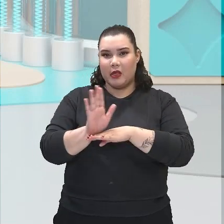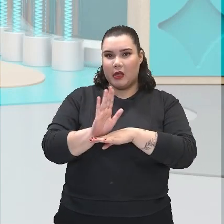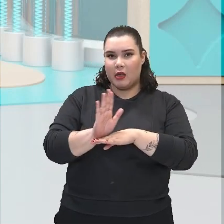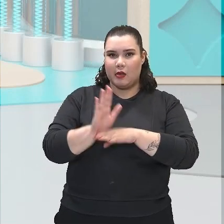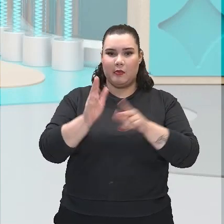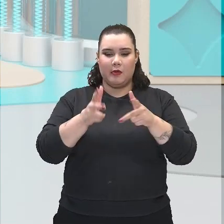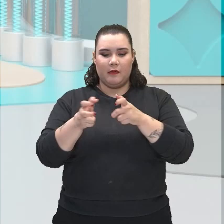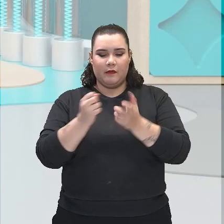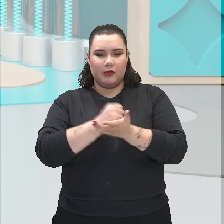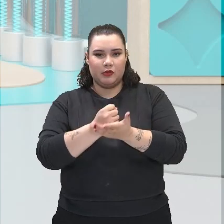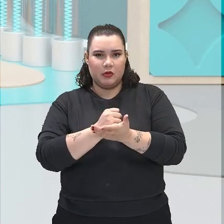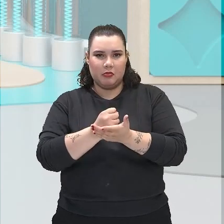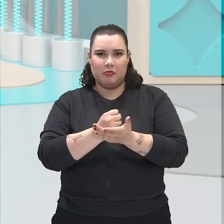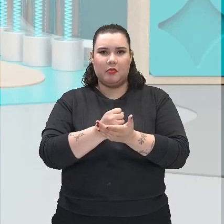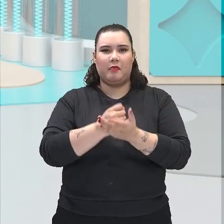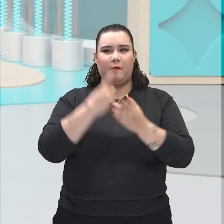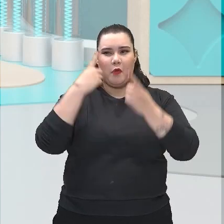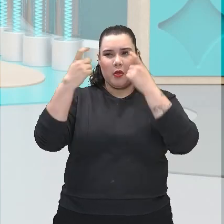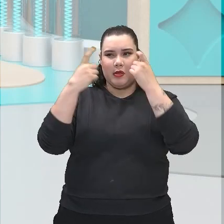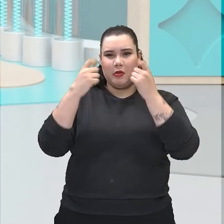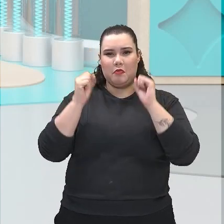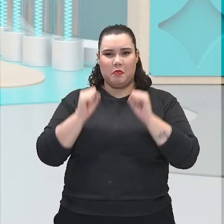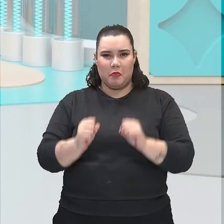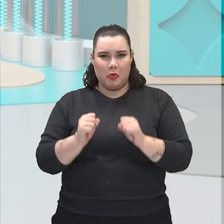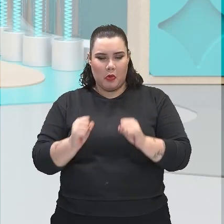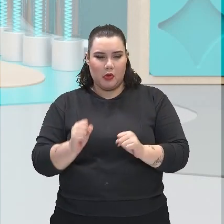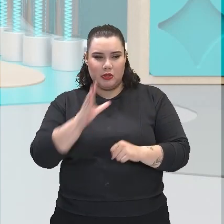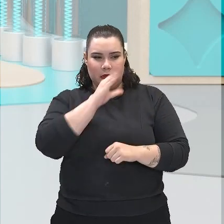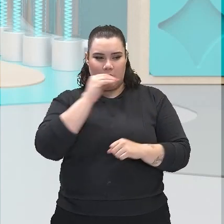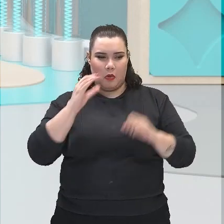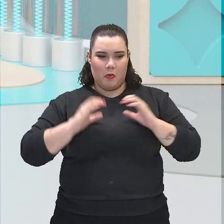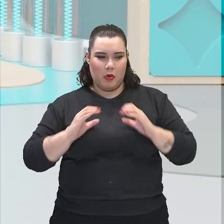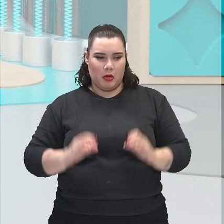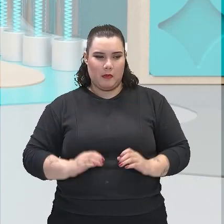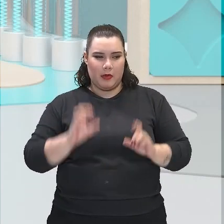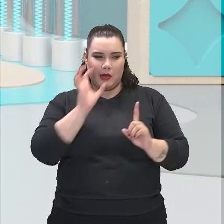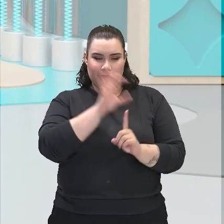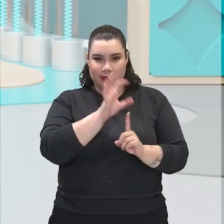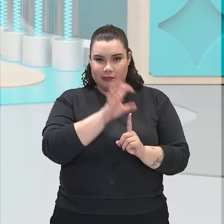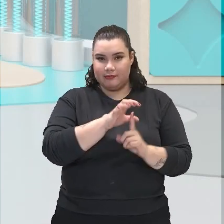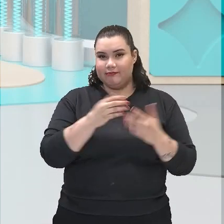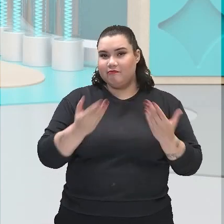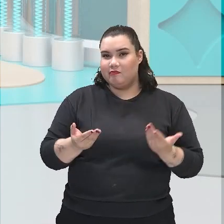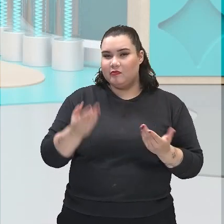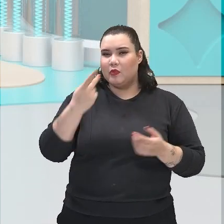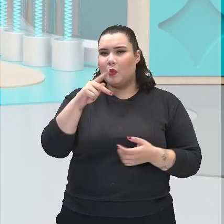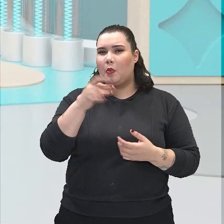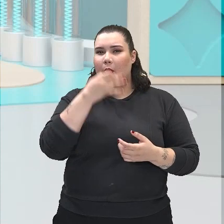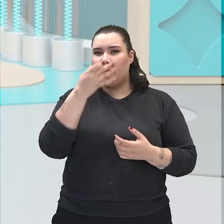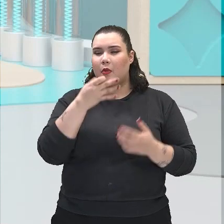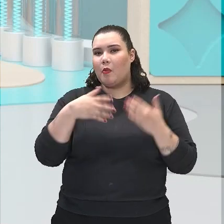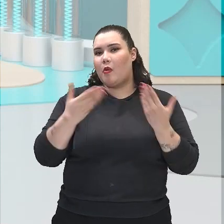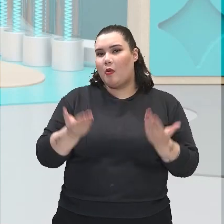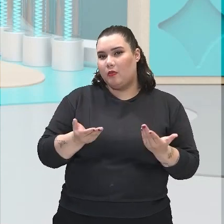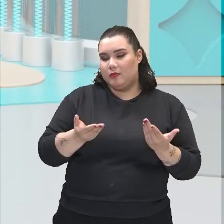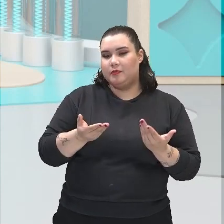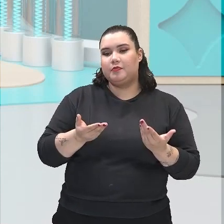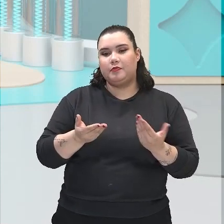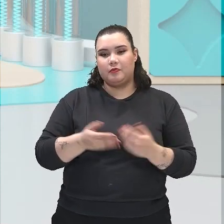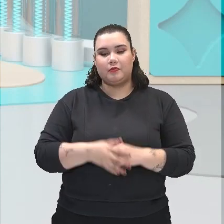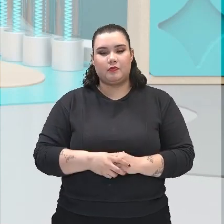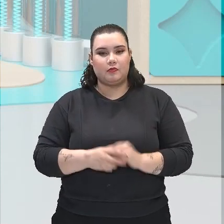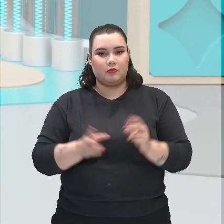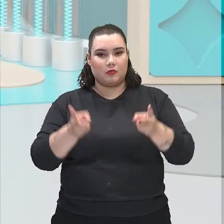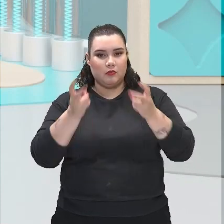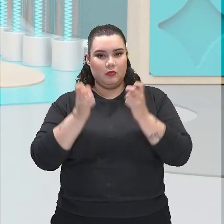cenas violentas podem influenciar no comportamento das crianças e adolescentes? O que vocês acham? Então eu percebo que esse foi o questionamento,